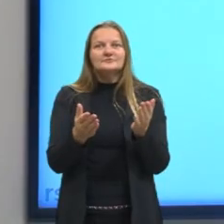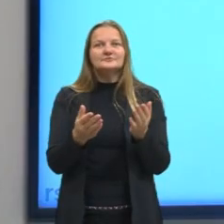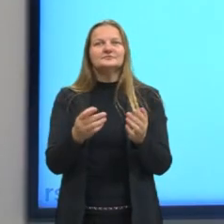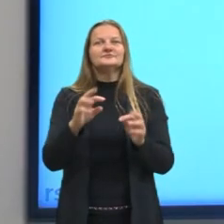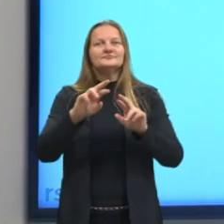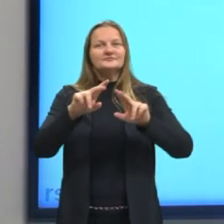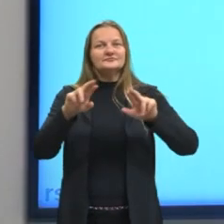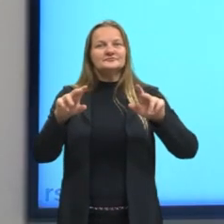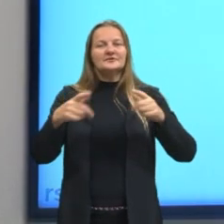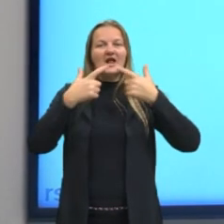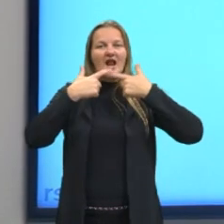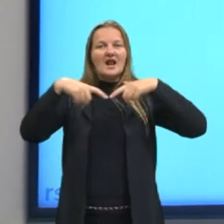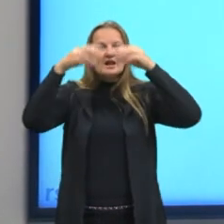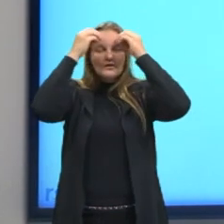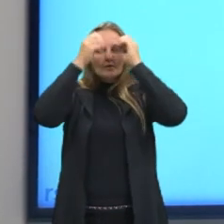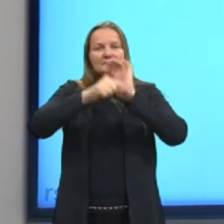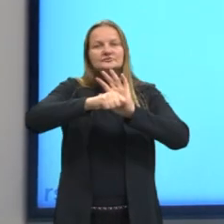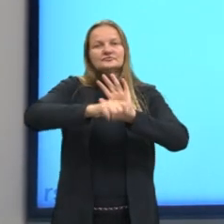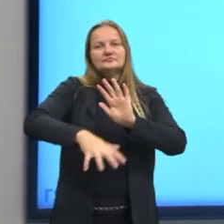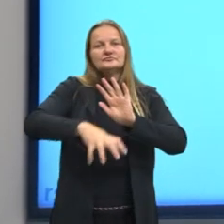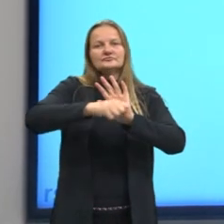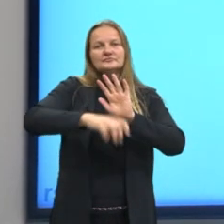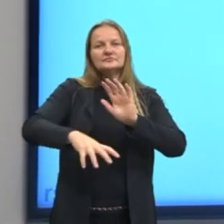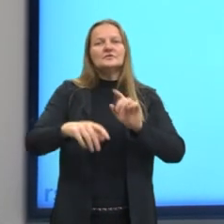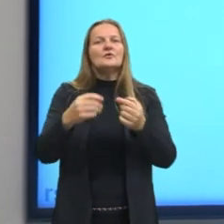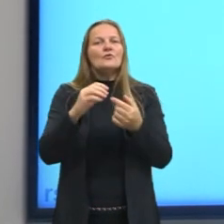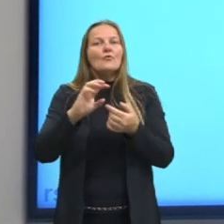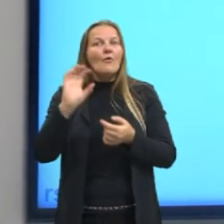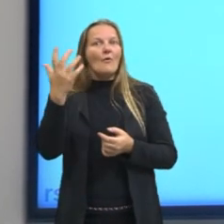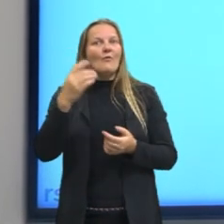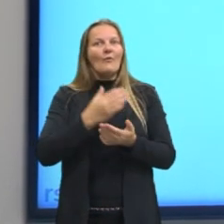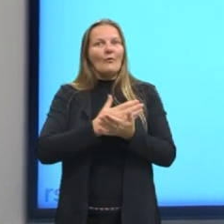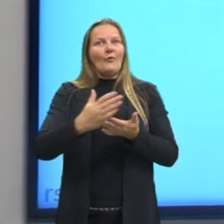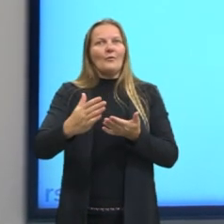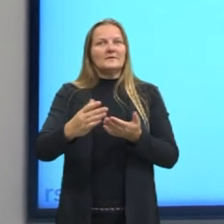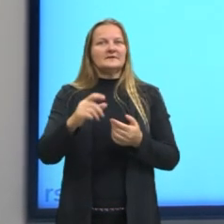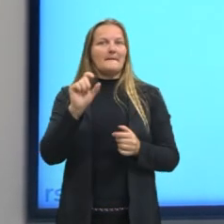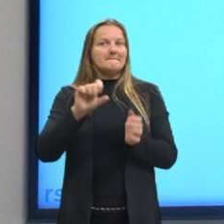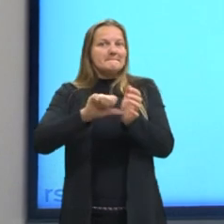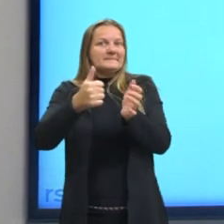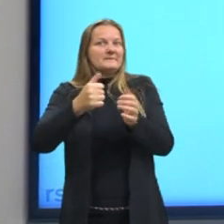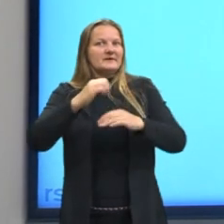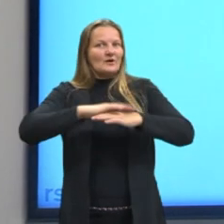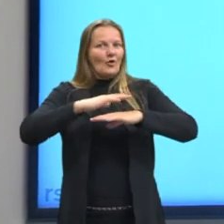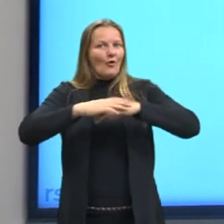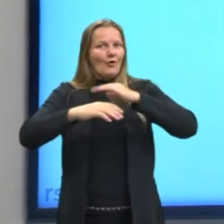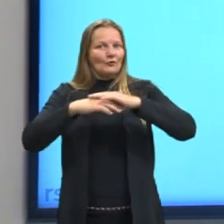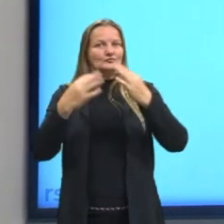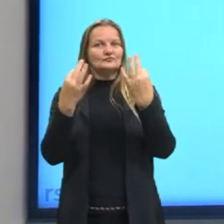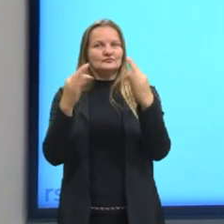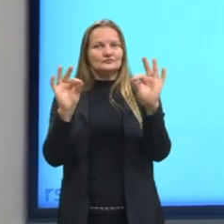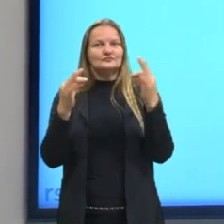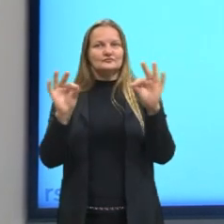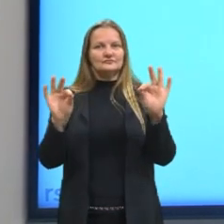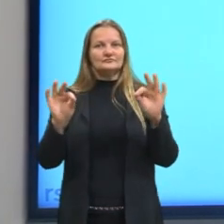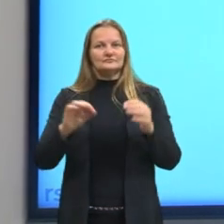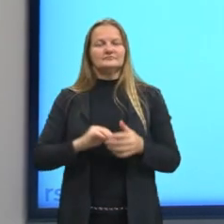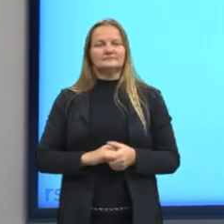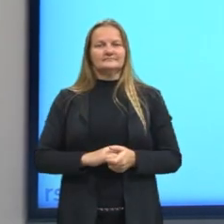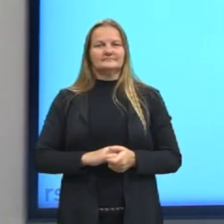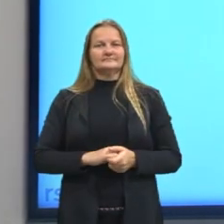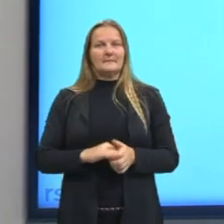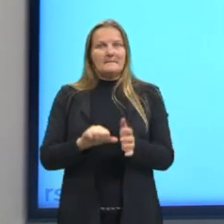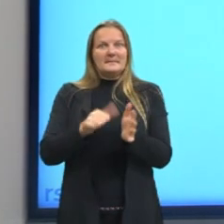figuras de linguagem um eu resolvi começar com as figuras de construção ou figuras